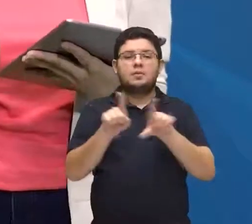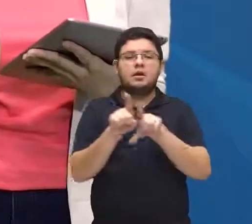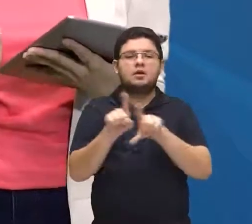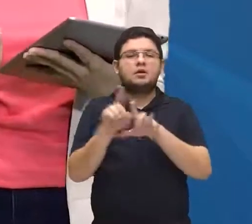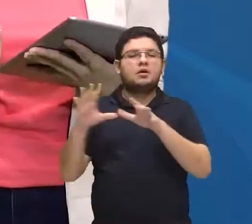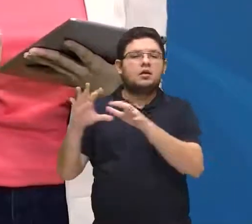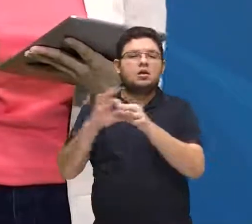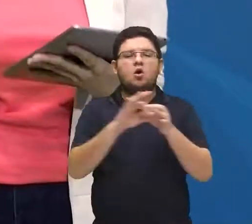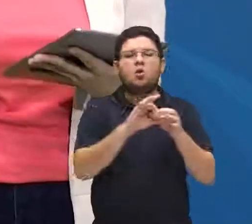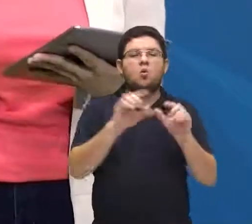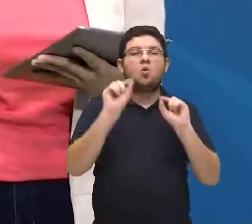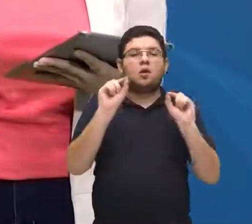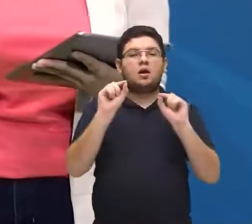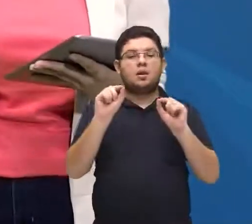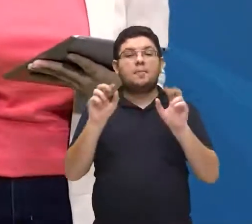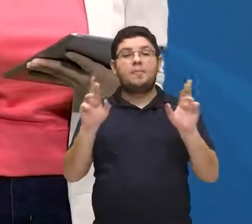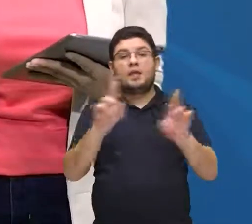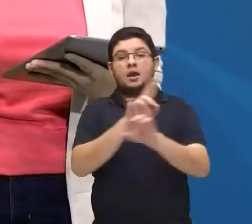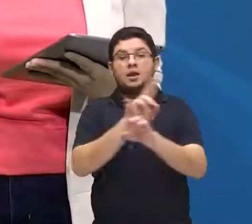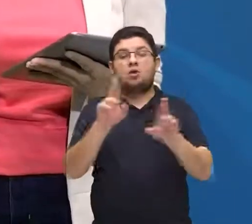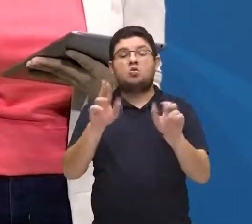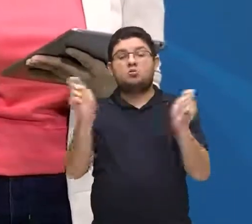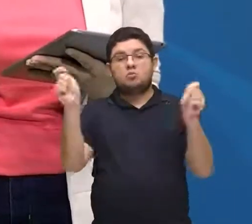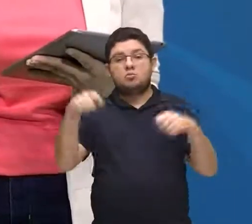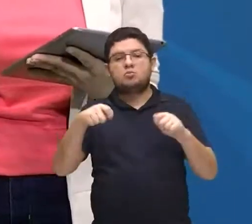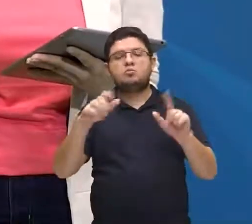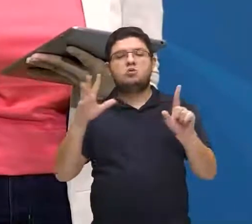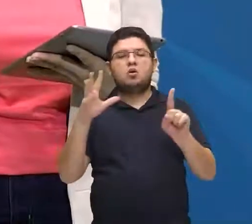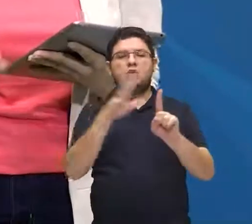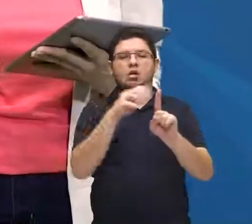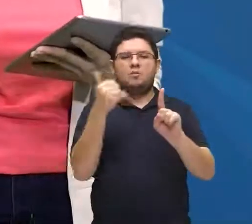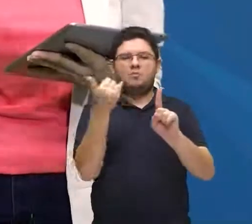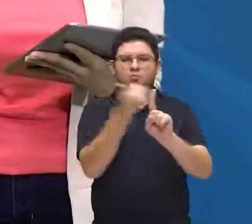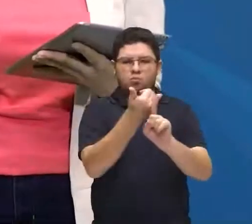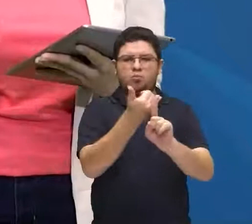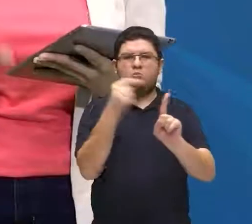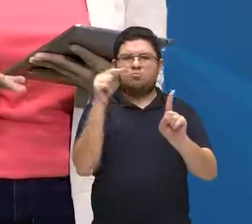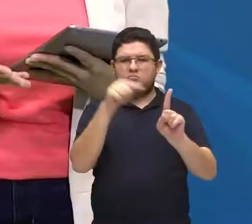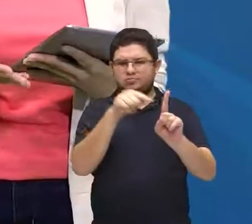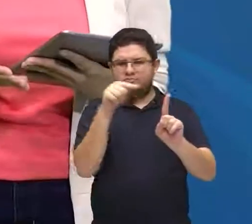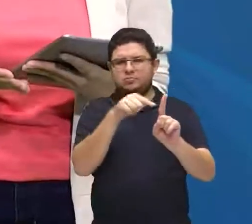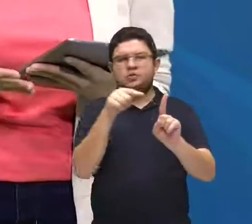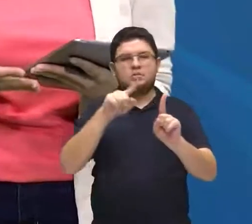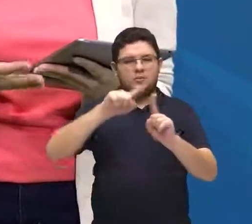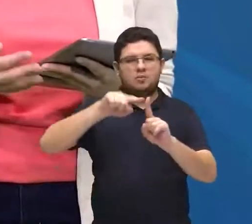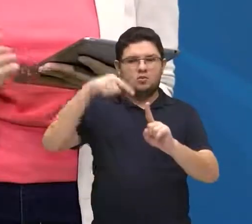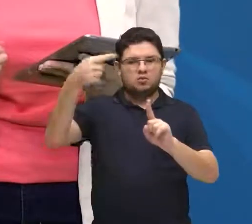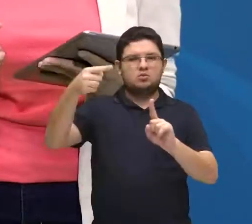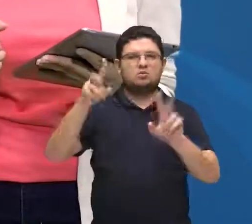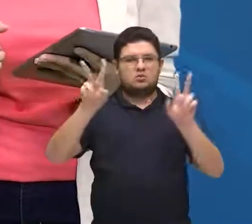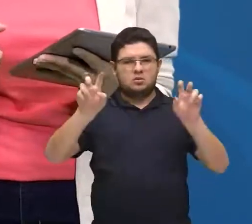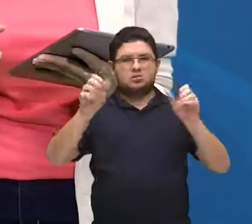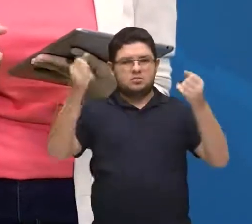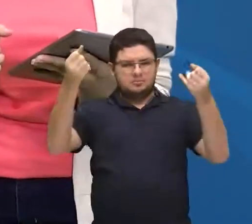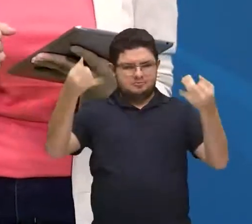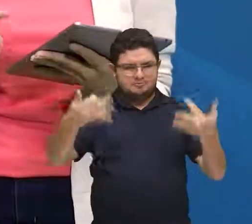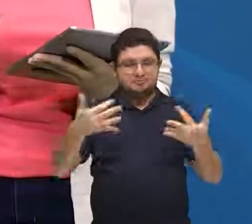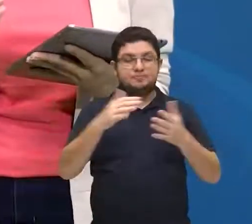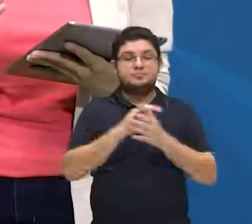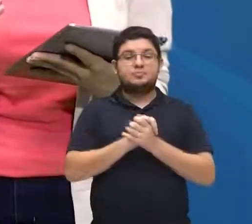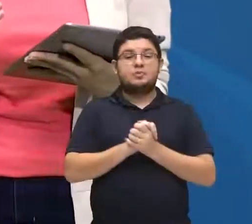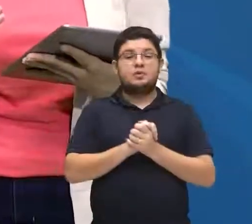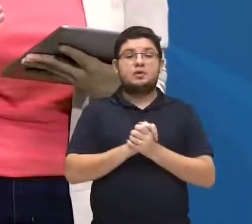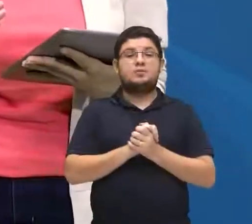porque elas podem causar bullying, que é um dos temas que a gente vai trabalhar no nosso segundo momento, né? Então, a gente tem ali